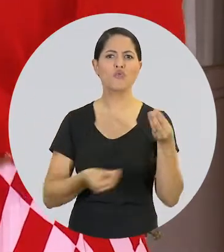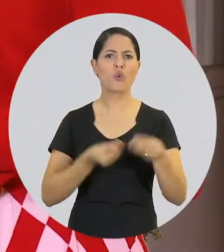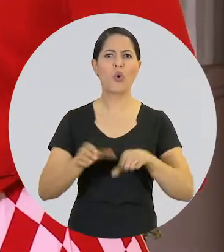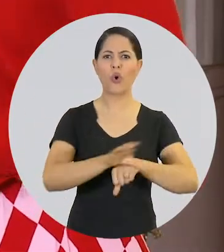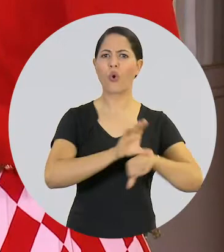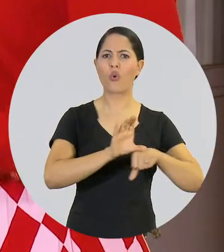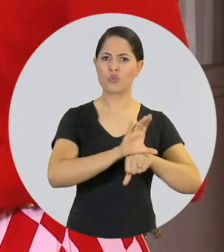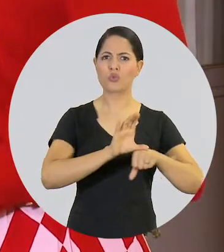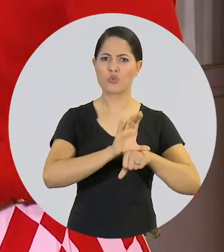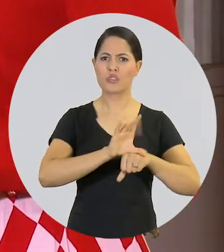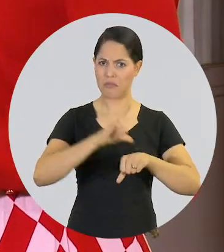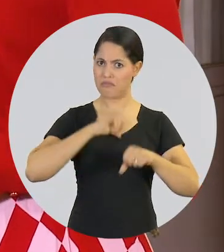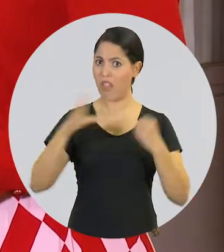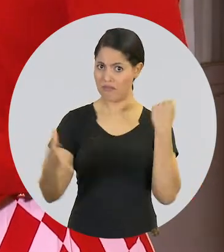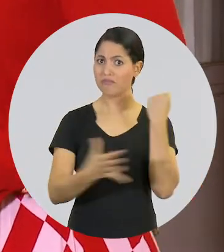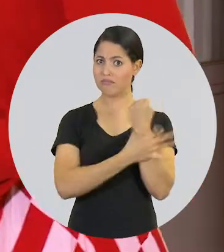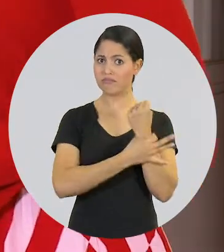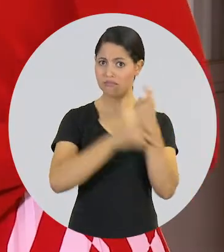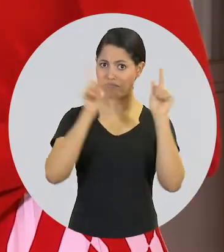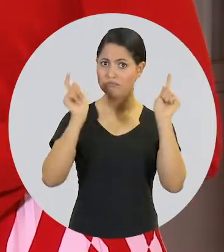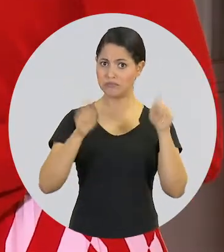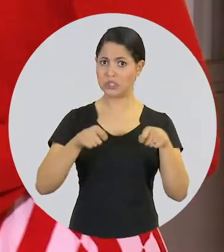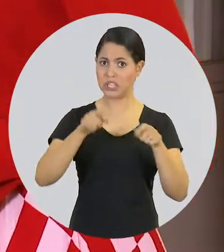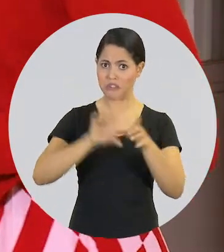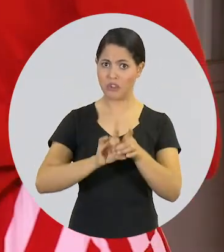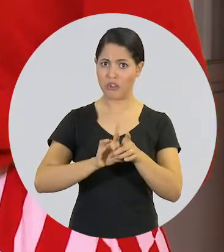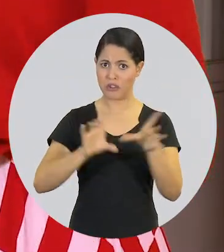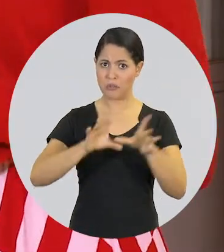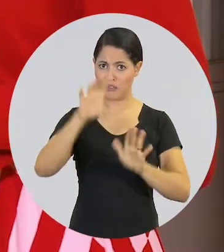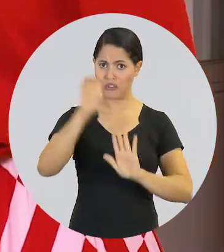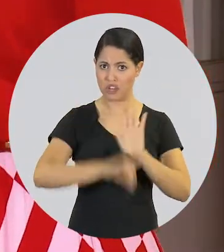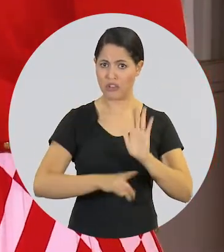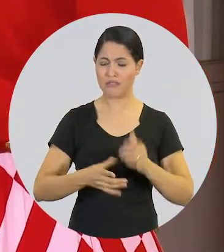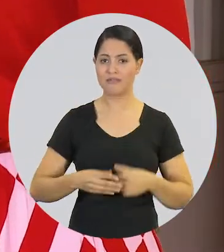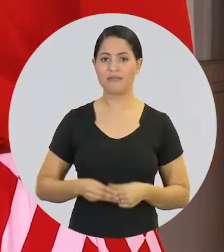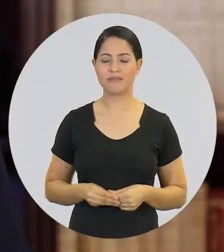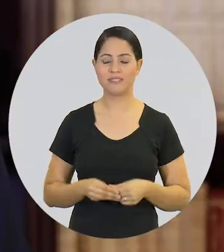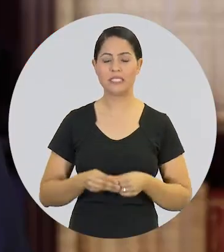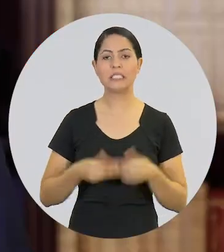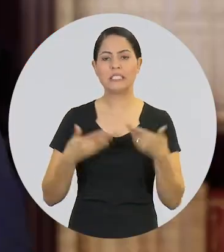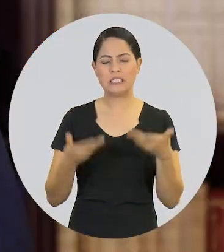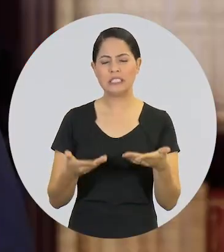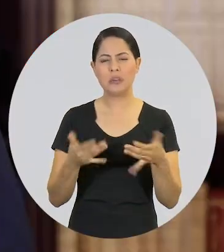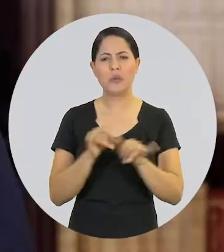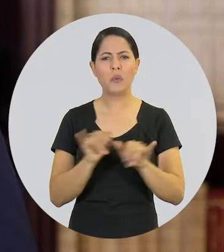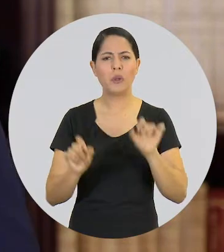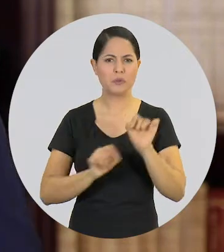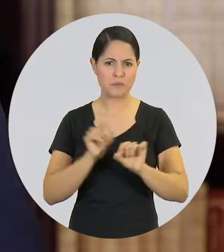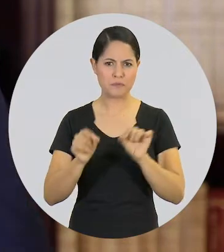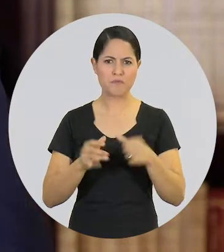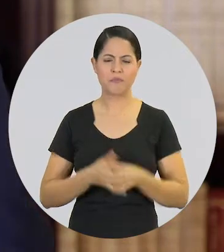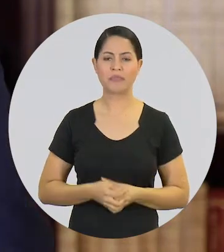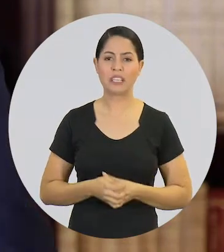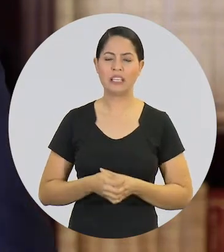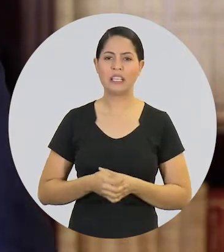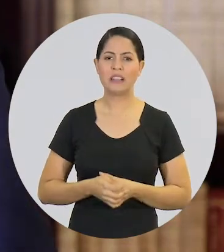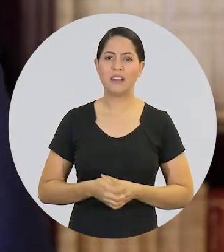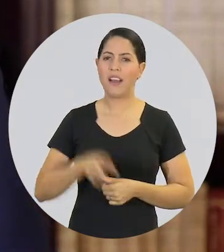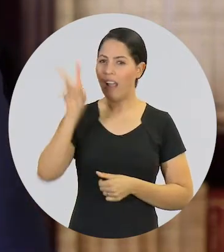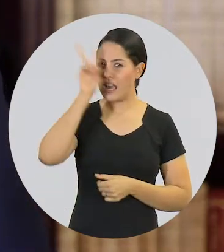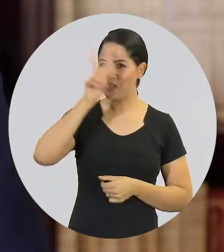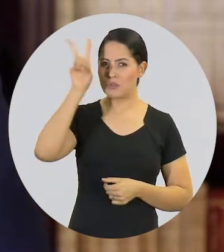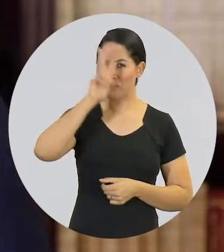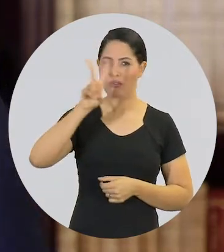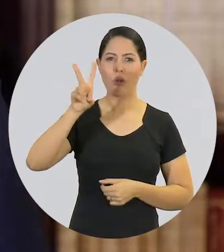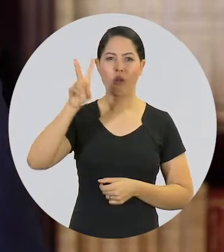a Constituição Federal garante por si só o Estado Democrático de Direito? Eu costumo dizer que na